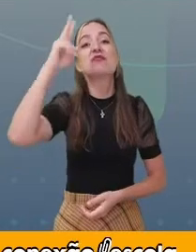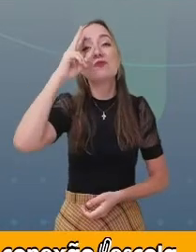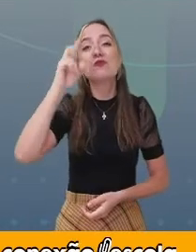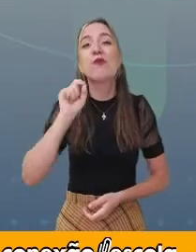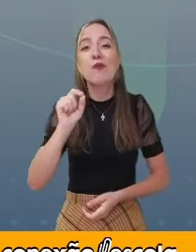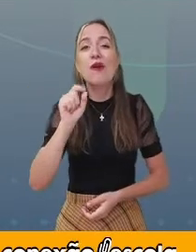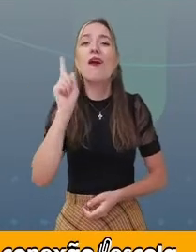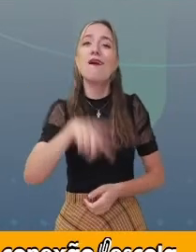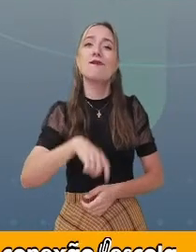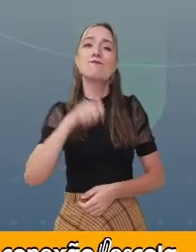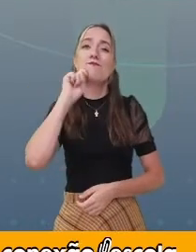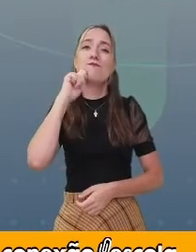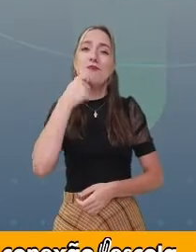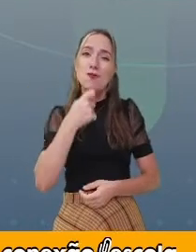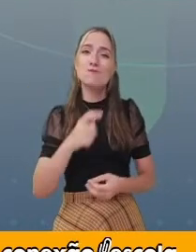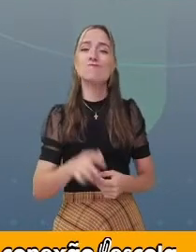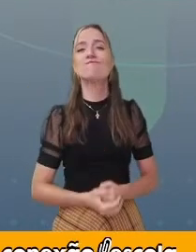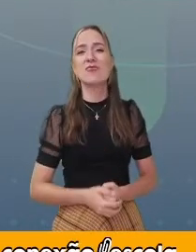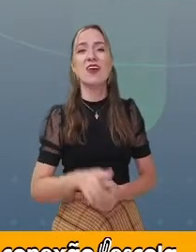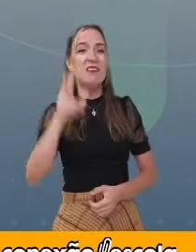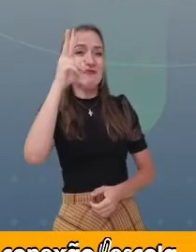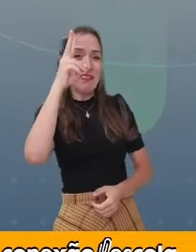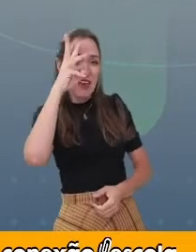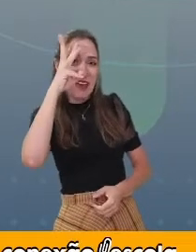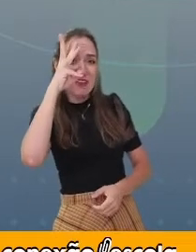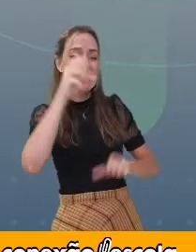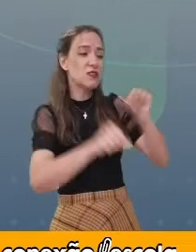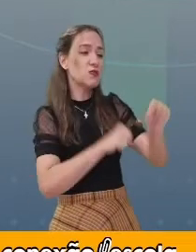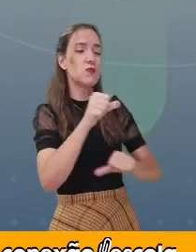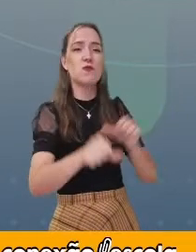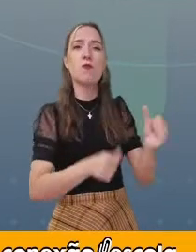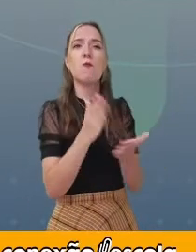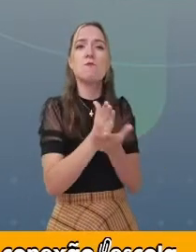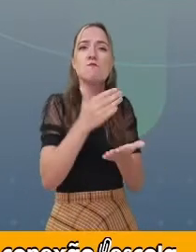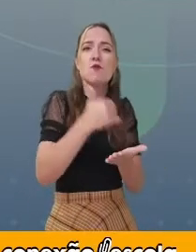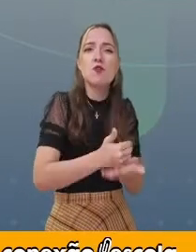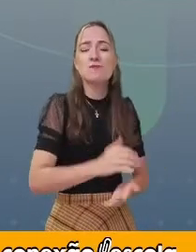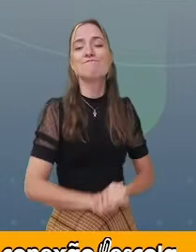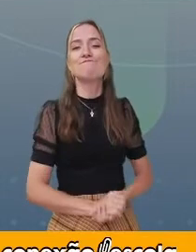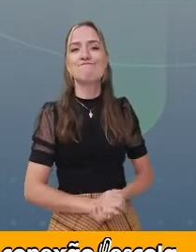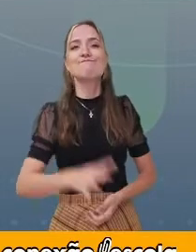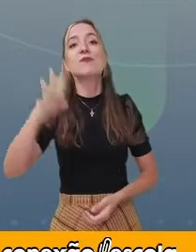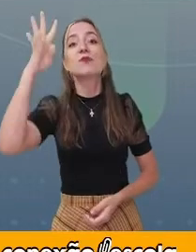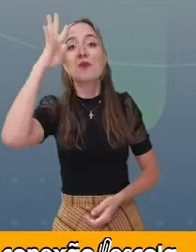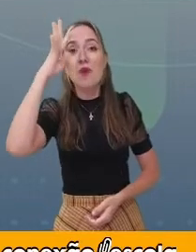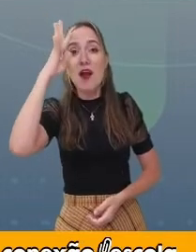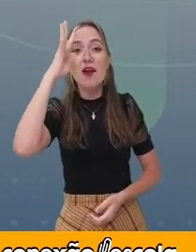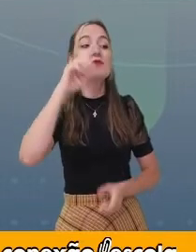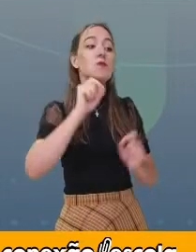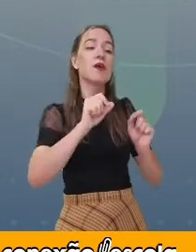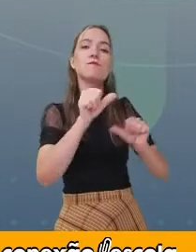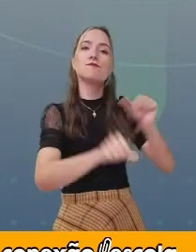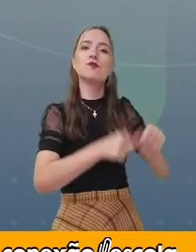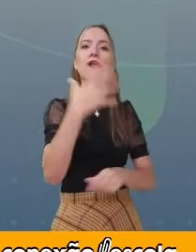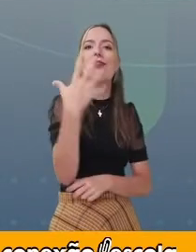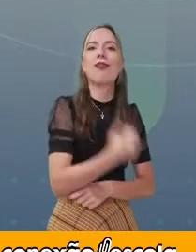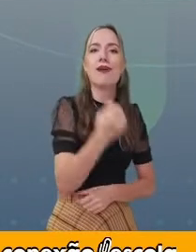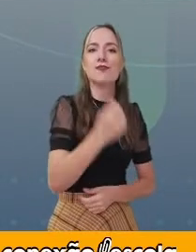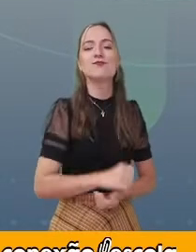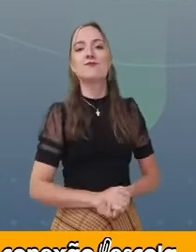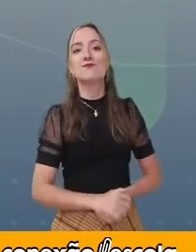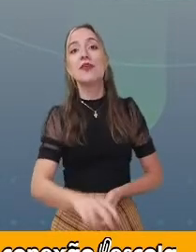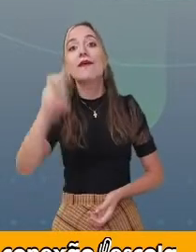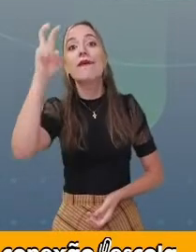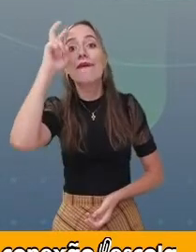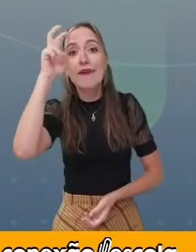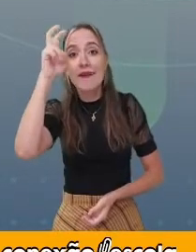um pedaço de pão. Terça, uma torta. Quarta, leite.